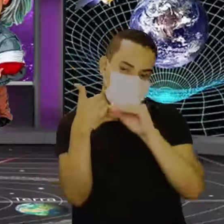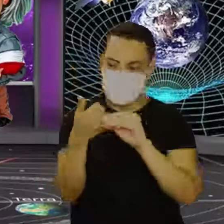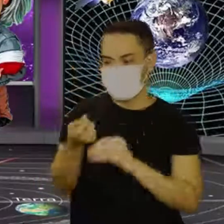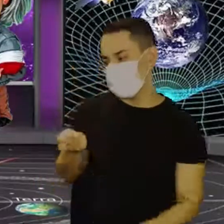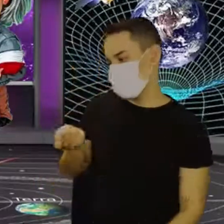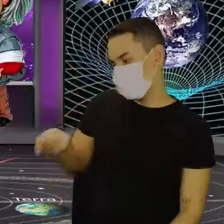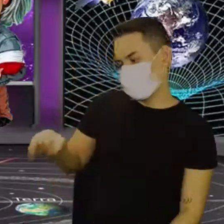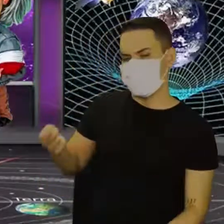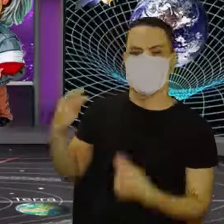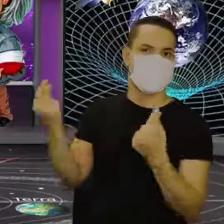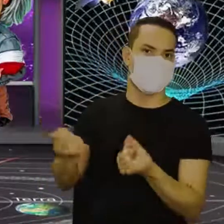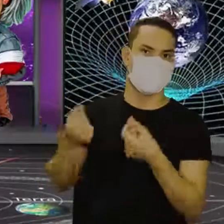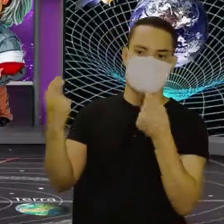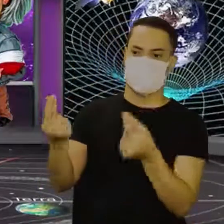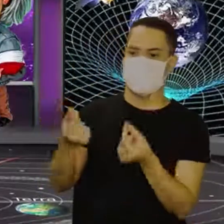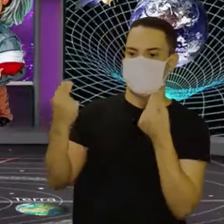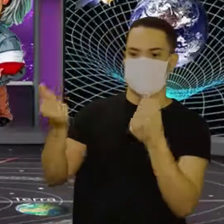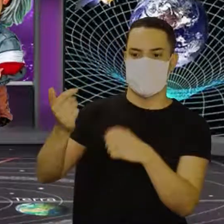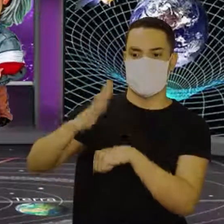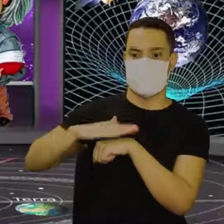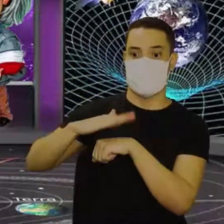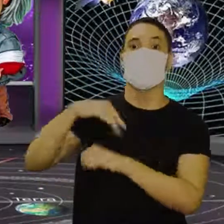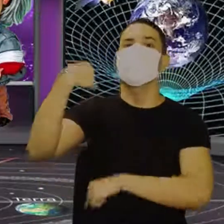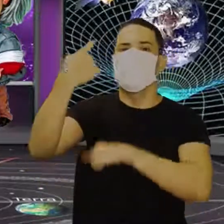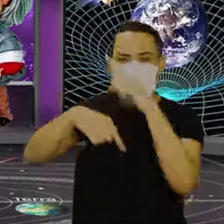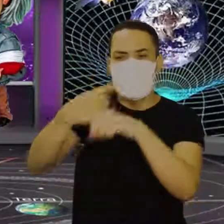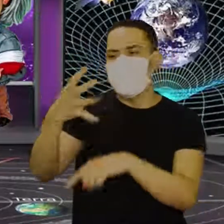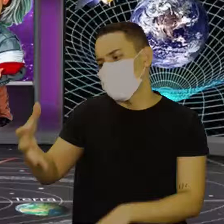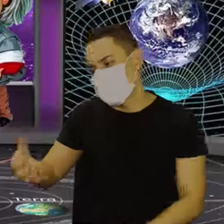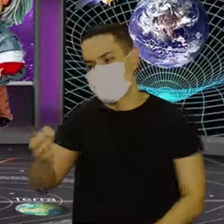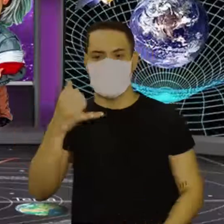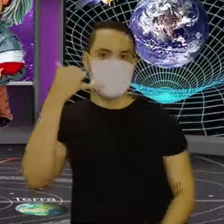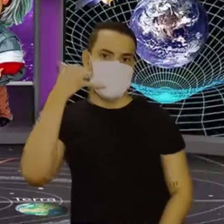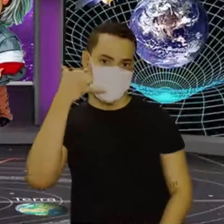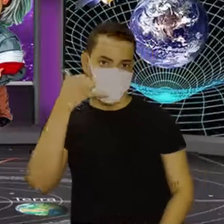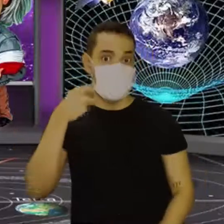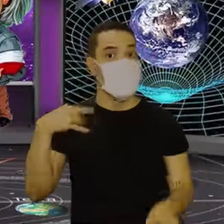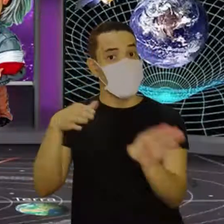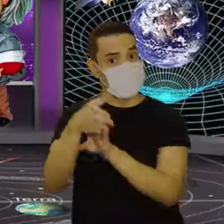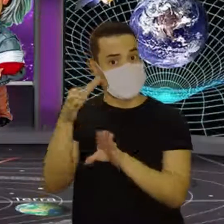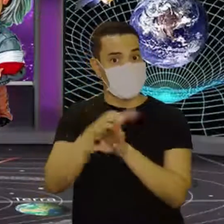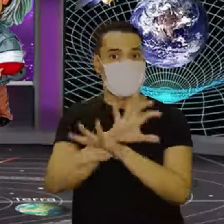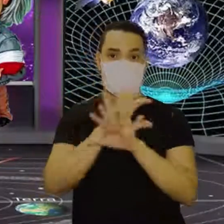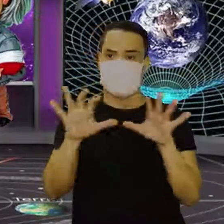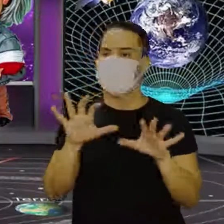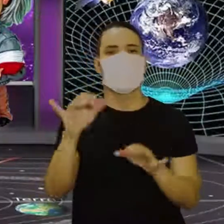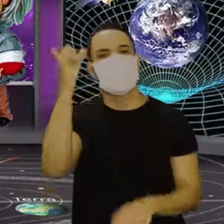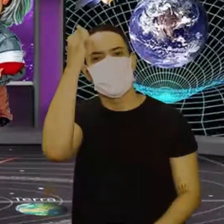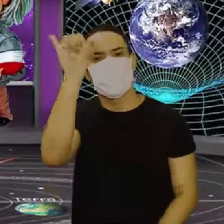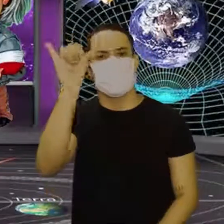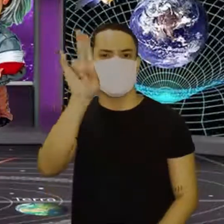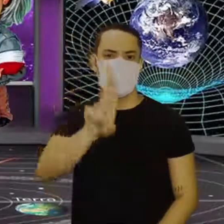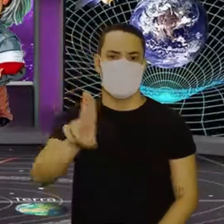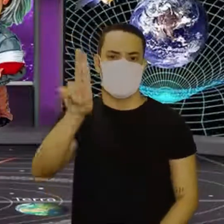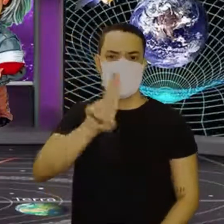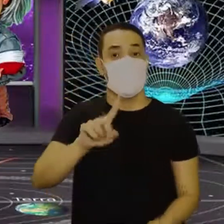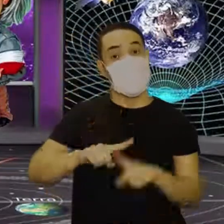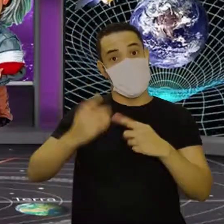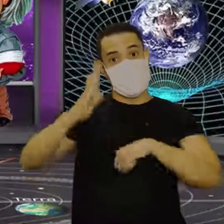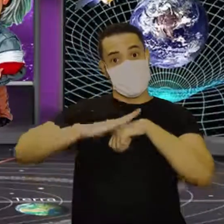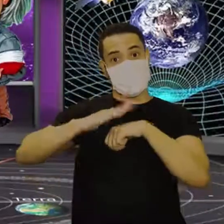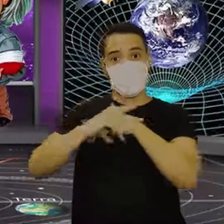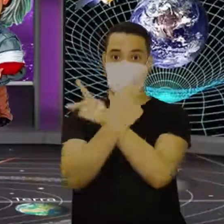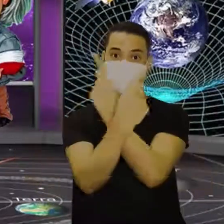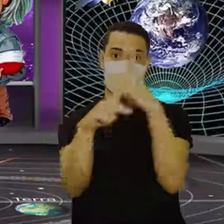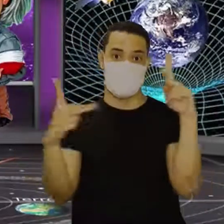um tempinho, deixa ele carregar, aí você depois pega ele. É aconselhável que você não use, né? Mas cada um faz